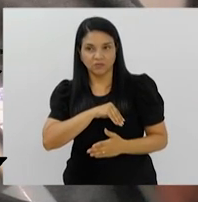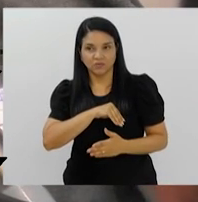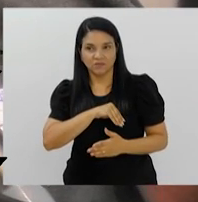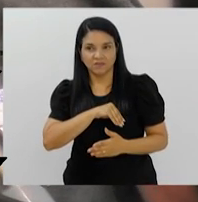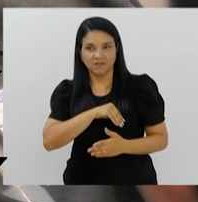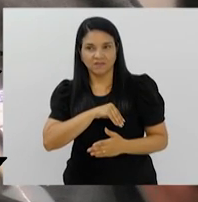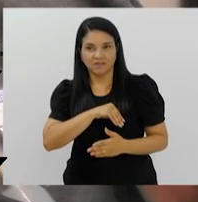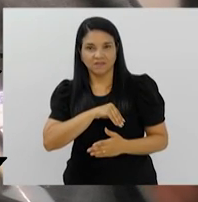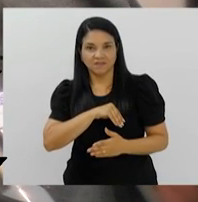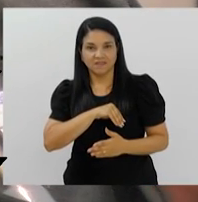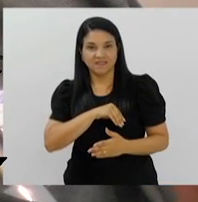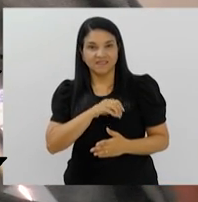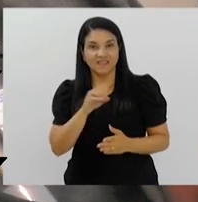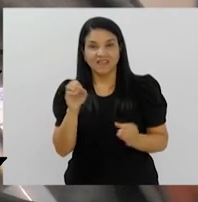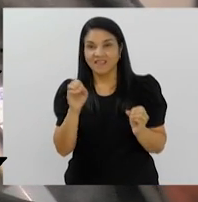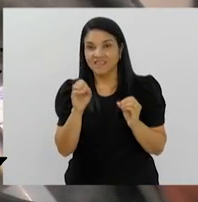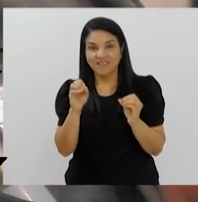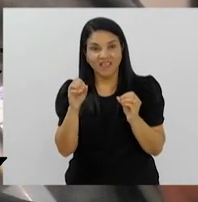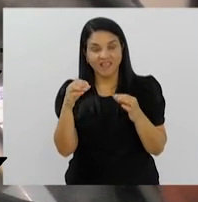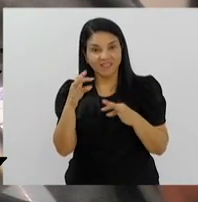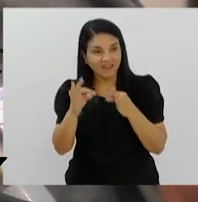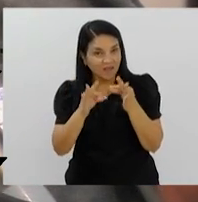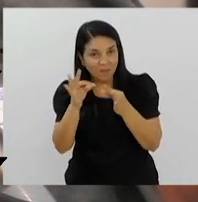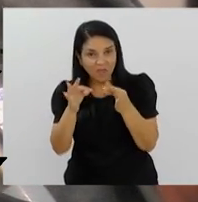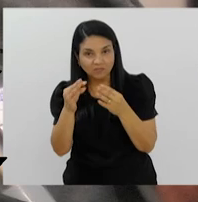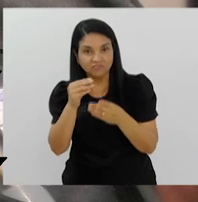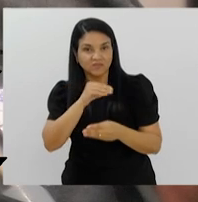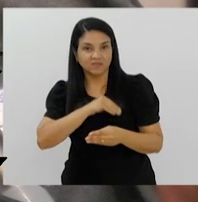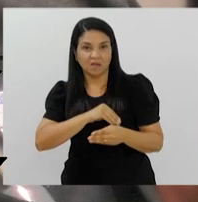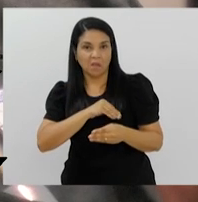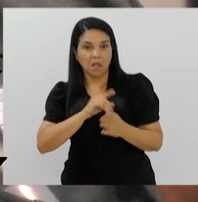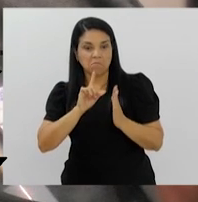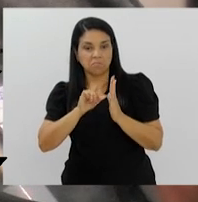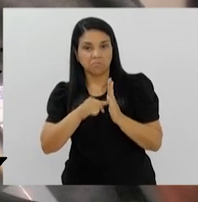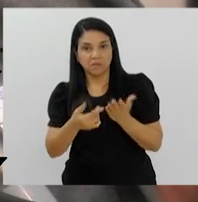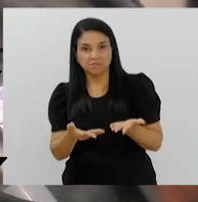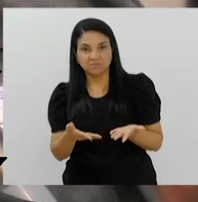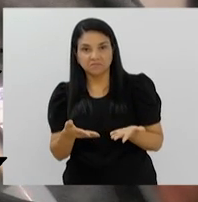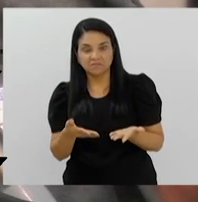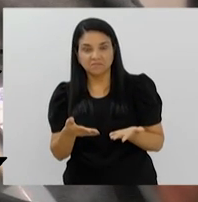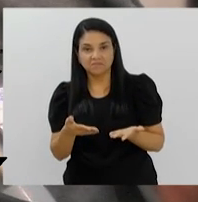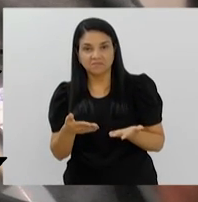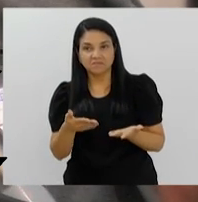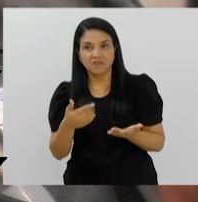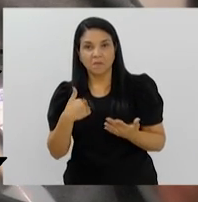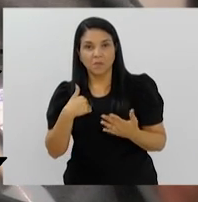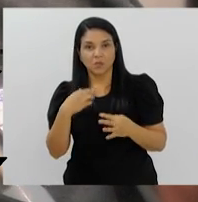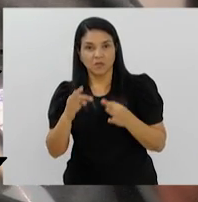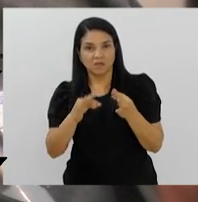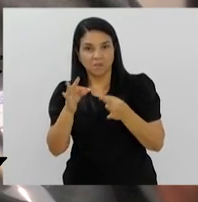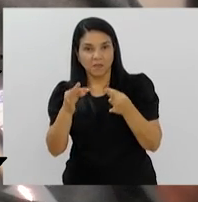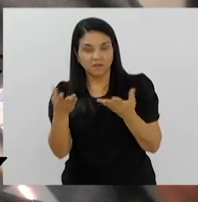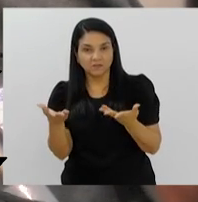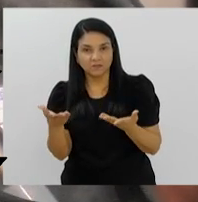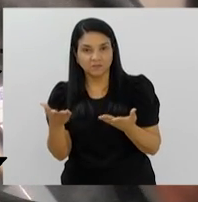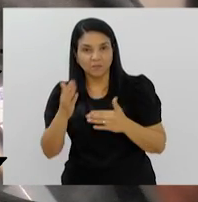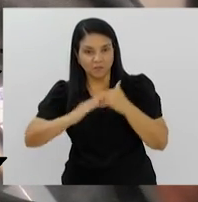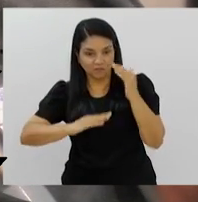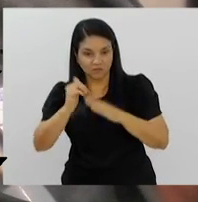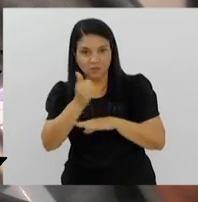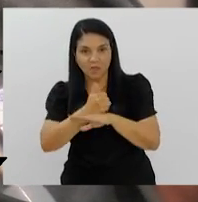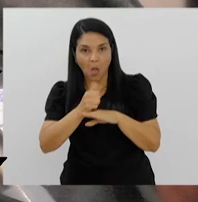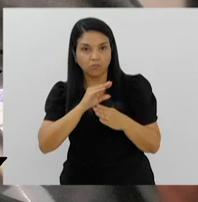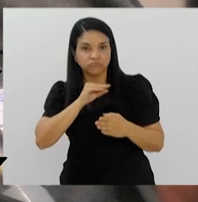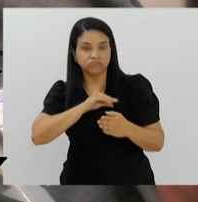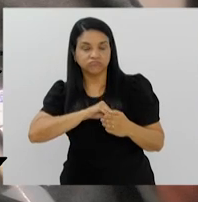ninguém tem recebido e eu não sei eu ligo para Unimed tento